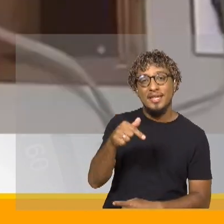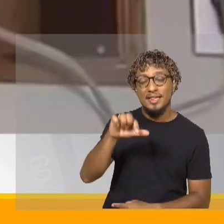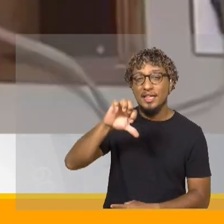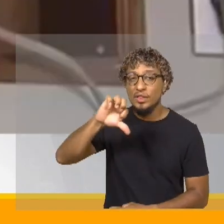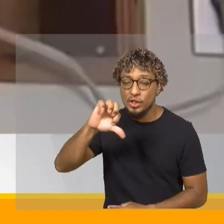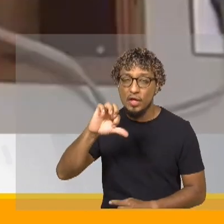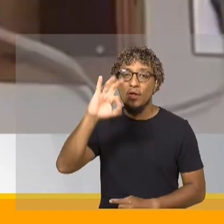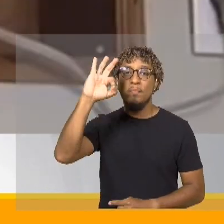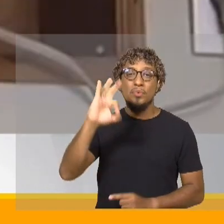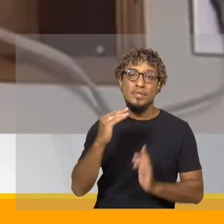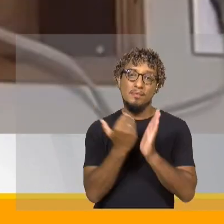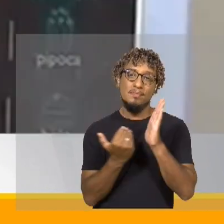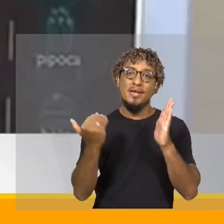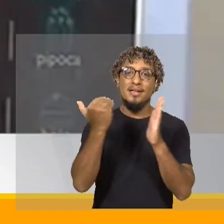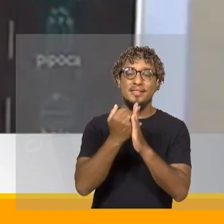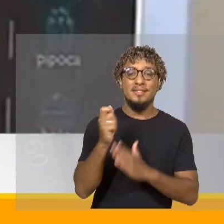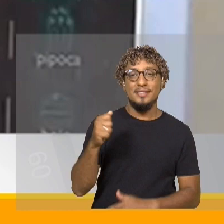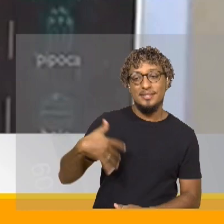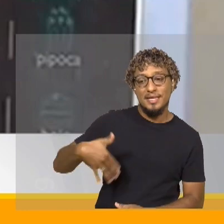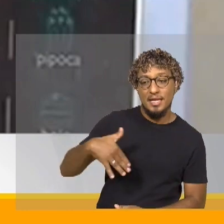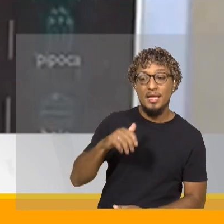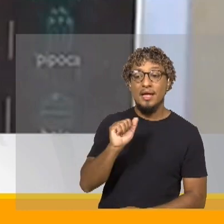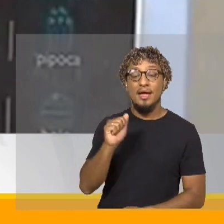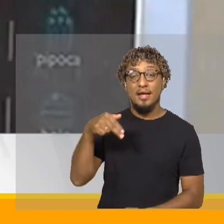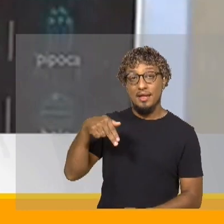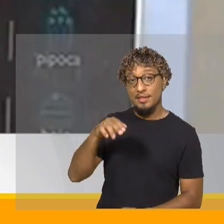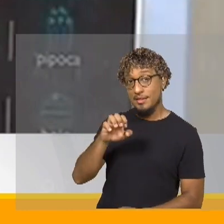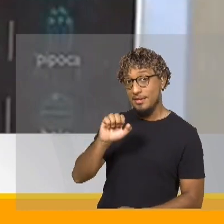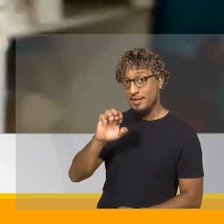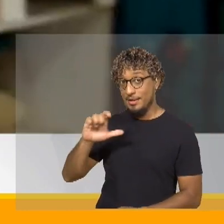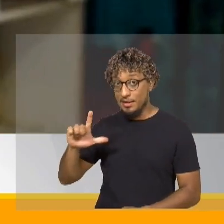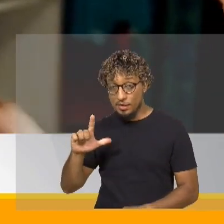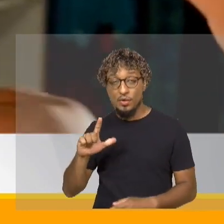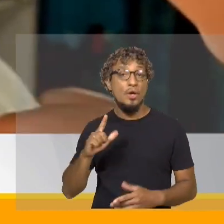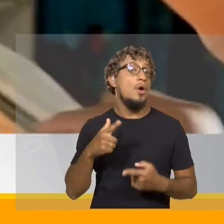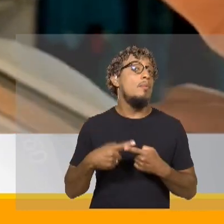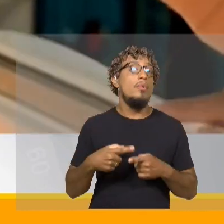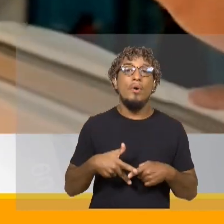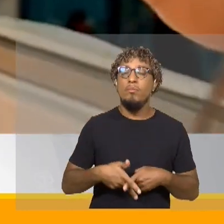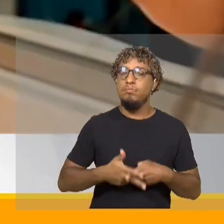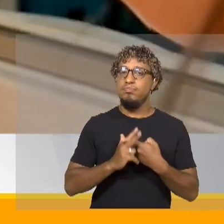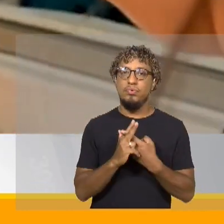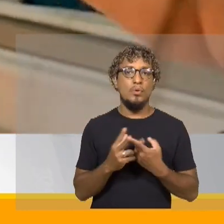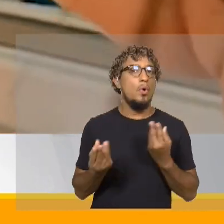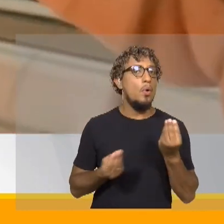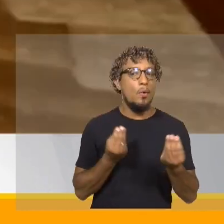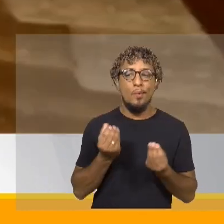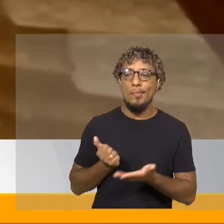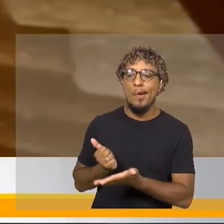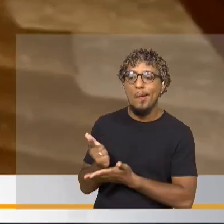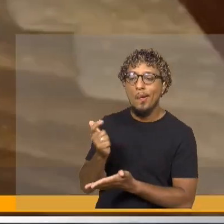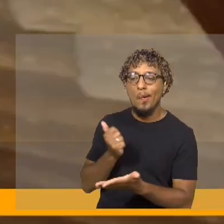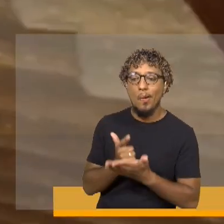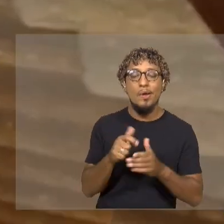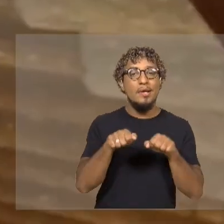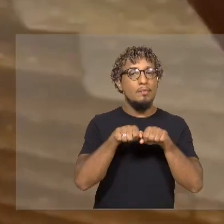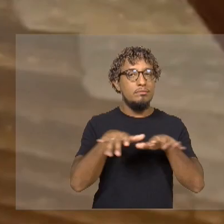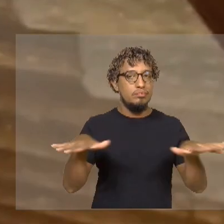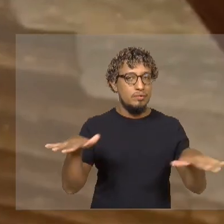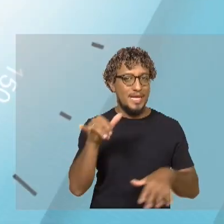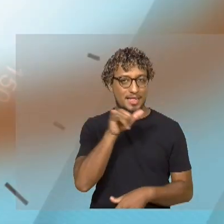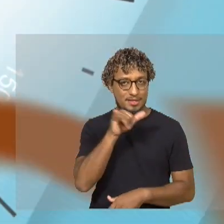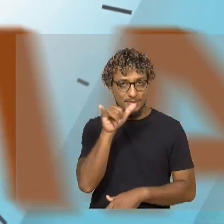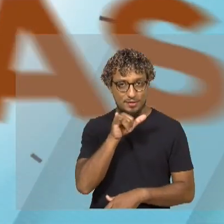10,79% mais cara. De acordo com a ANEEL, um dos motivos do reajuste são os custos, como a compra e a transmissão da